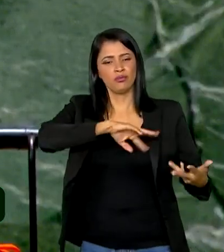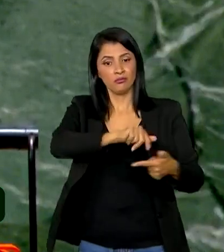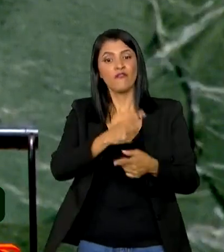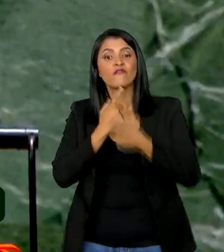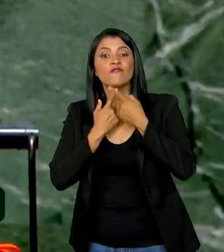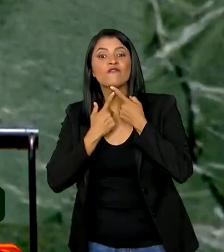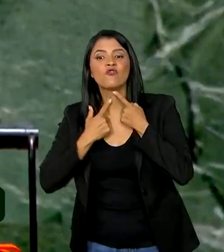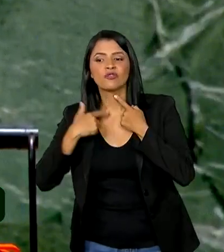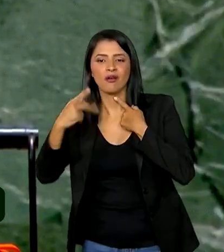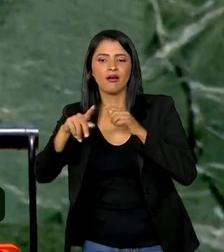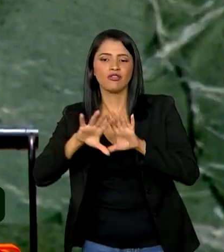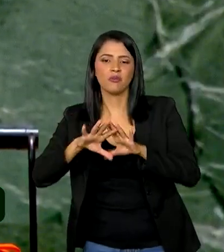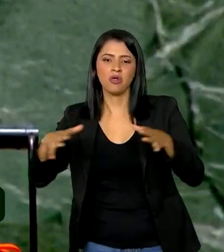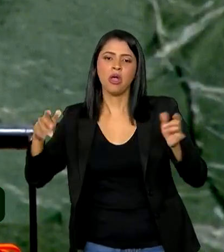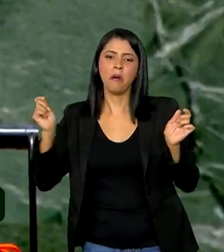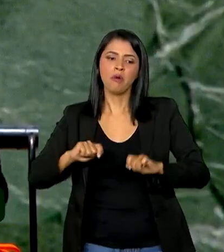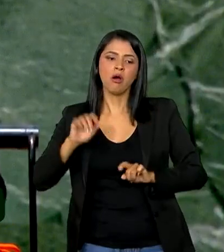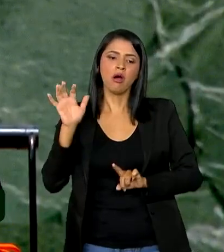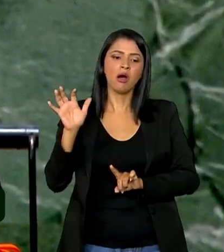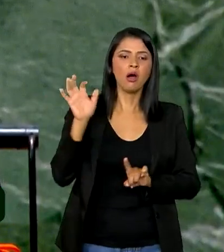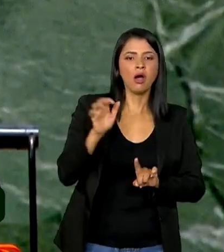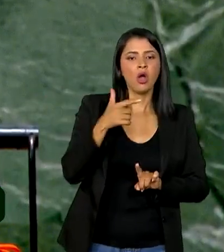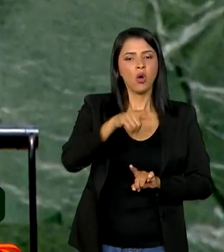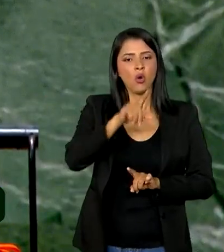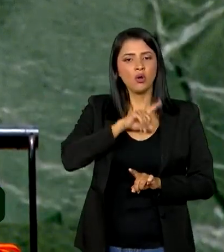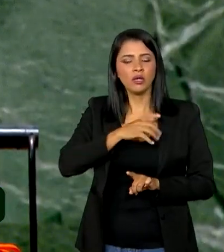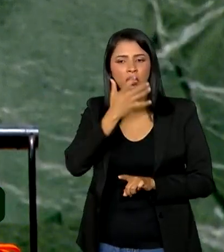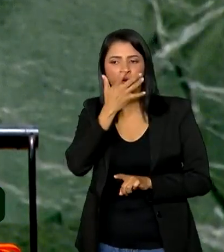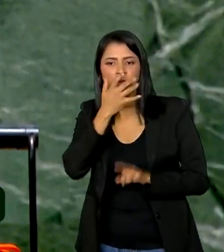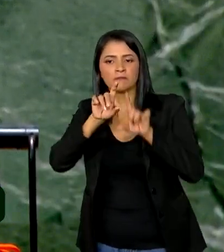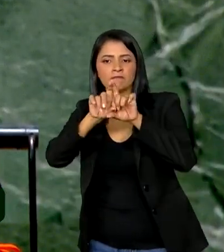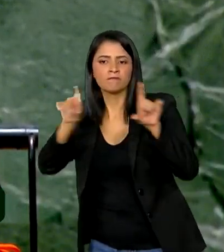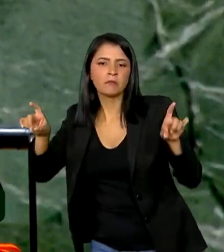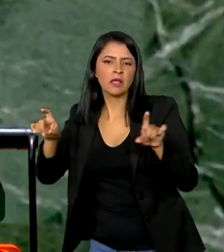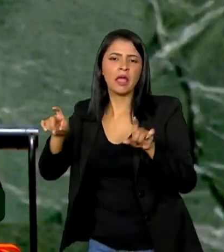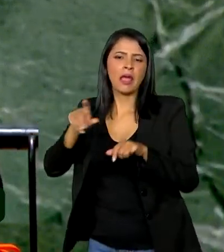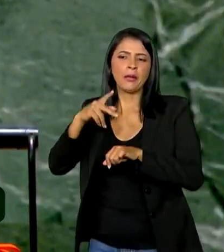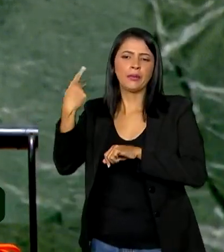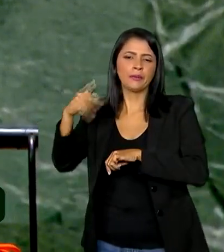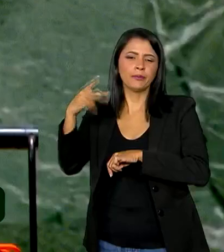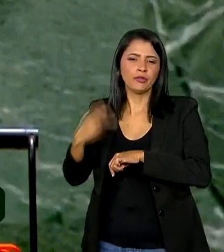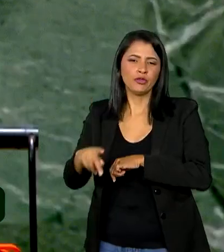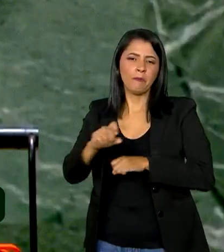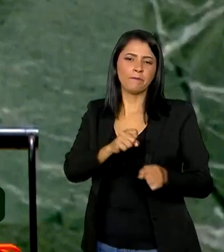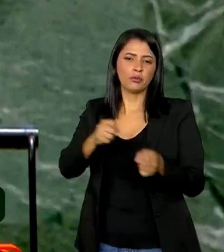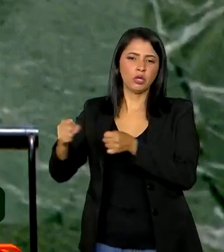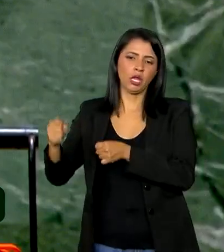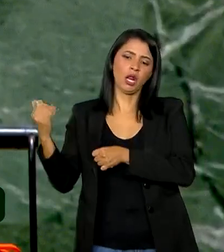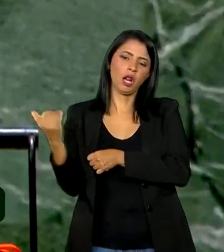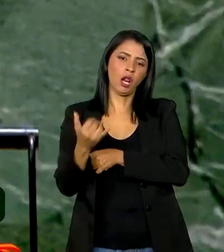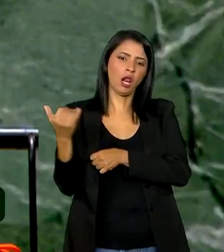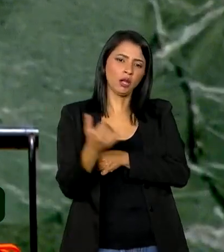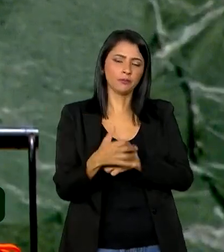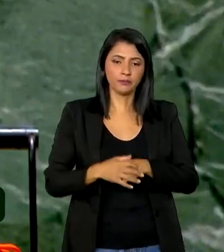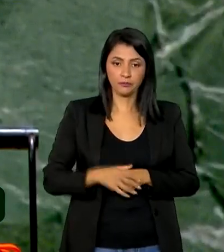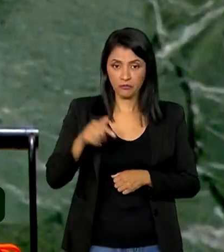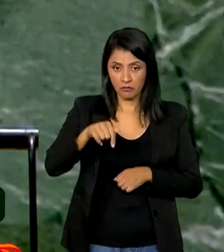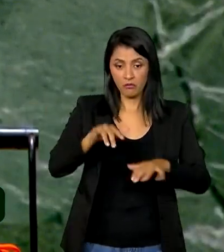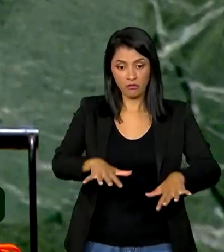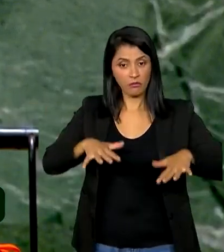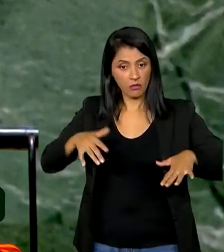Vamos promover essa discussão de forma transparente, em consulta no G77, no G20, nos BRICS,